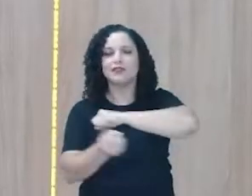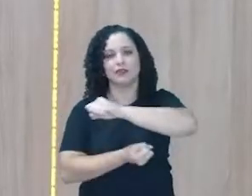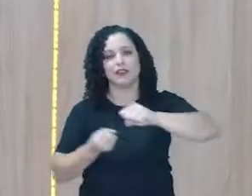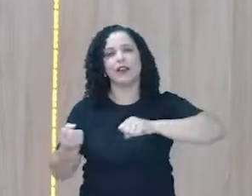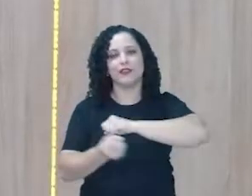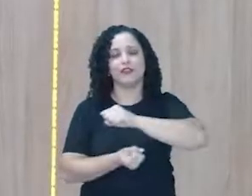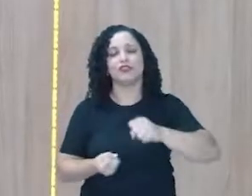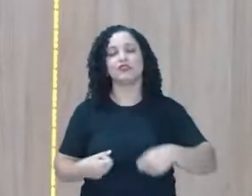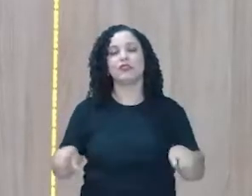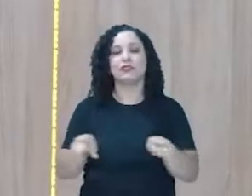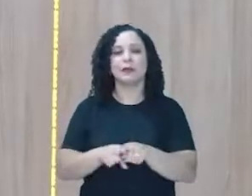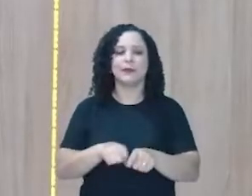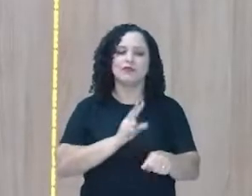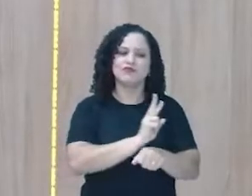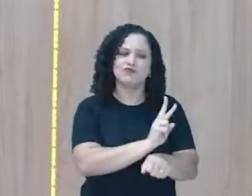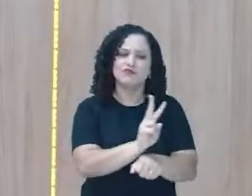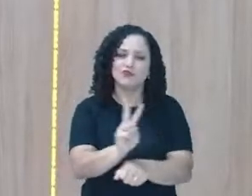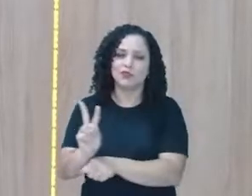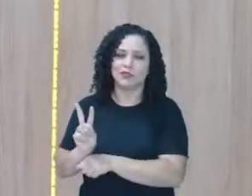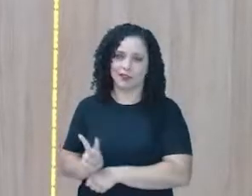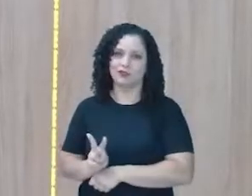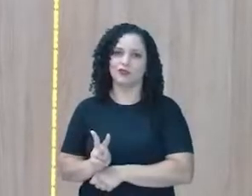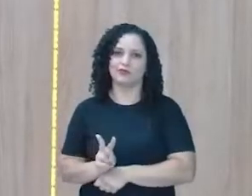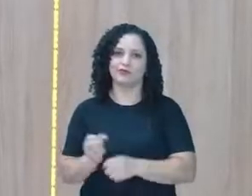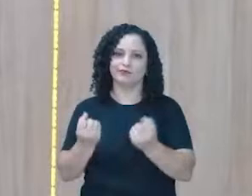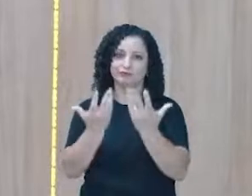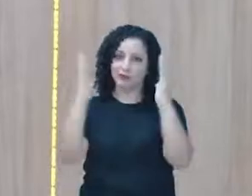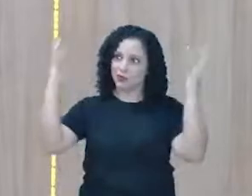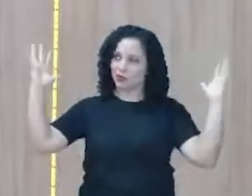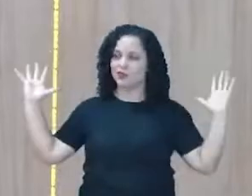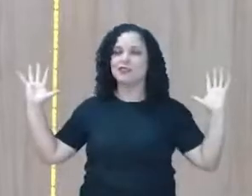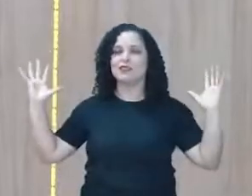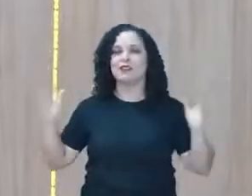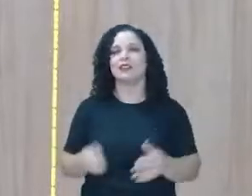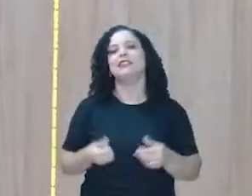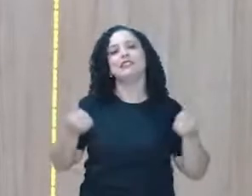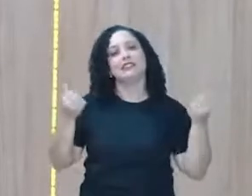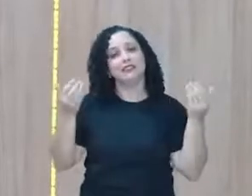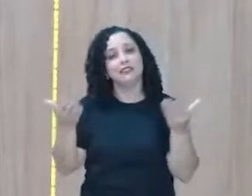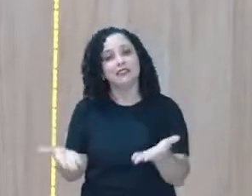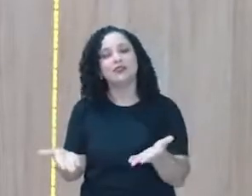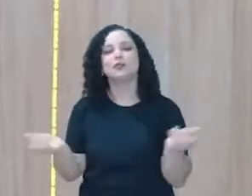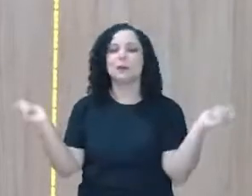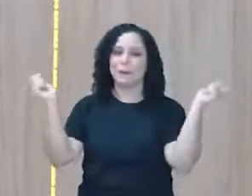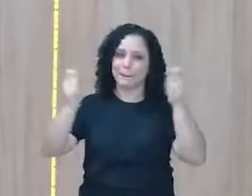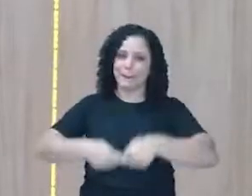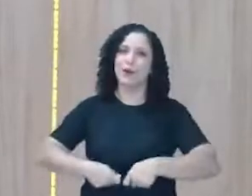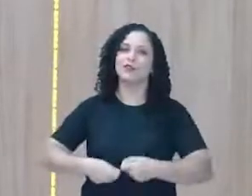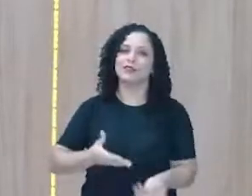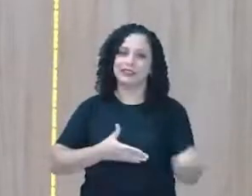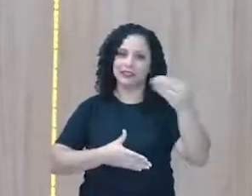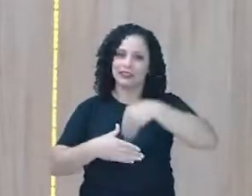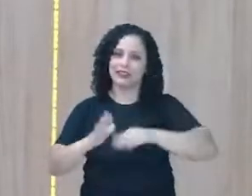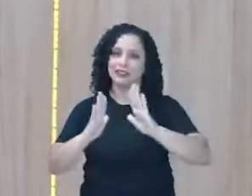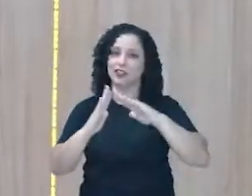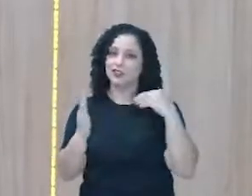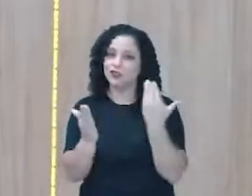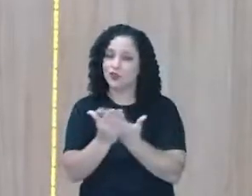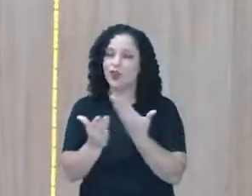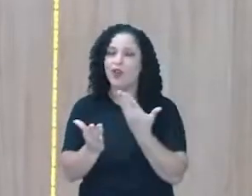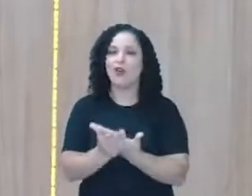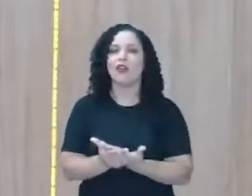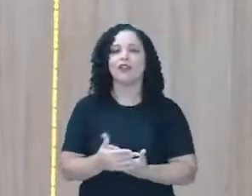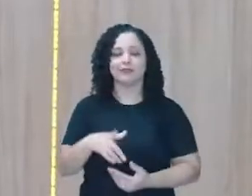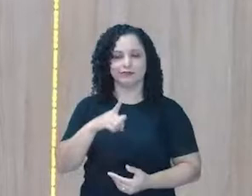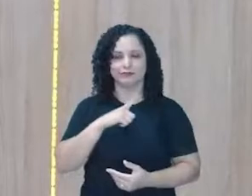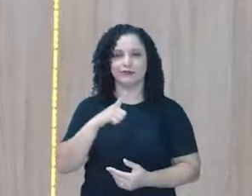sustentáveis, né, mais cuidadosa com o nosso meio ambiente. E isso a gente pode já fazer no âmbito escolar, né? Dentro da